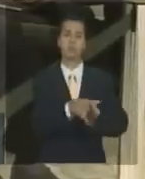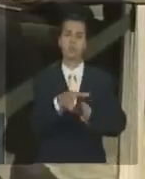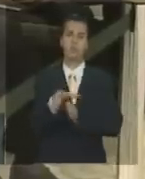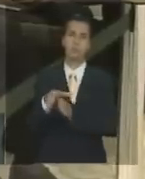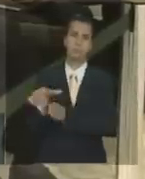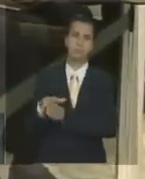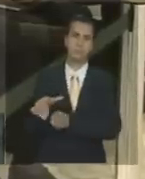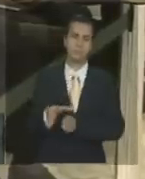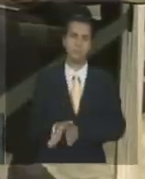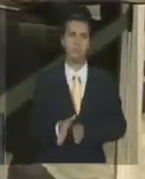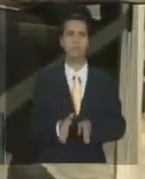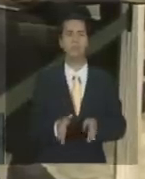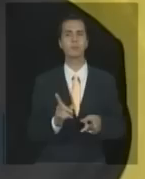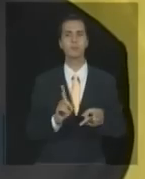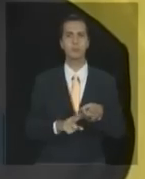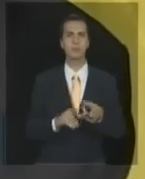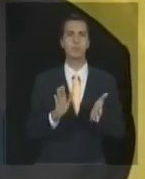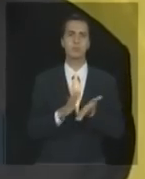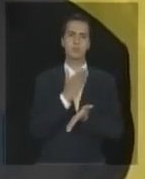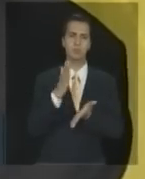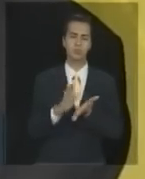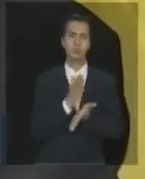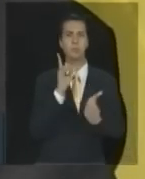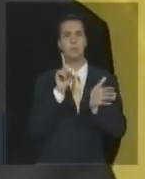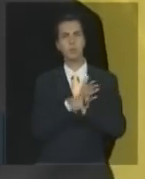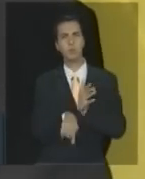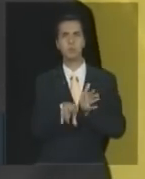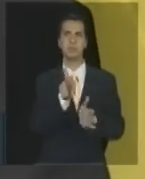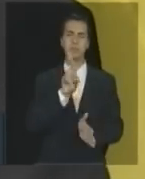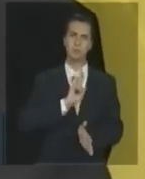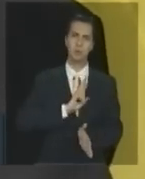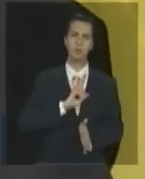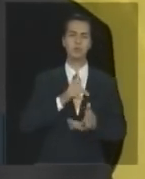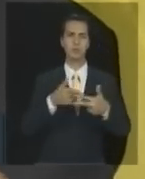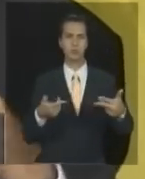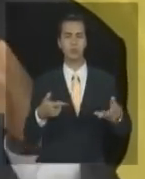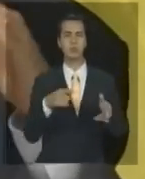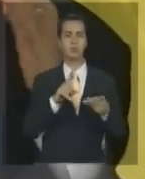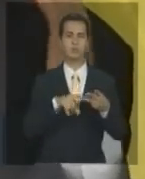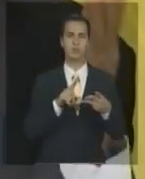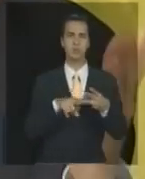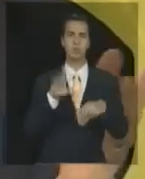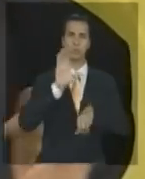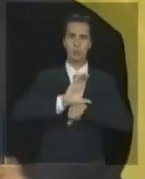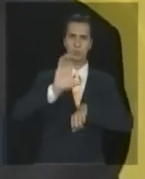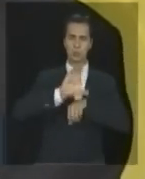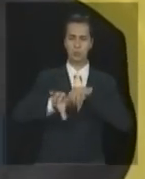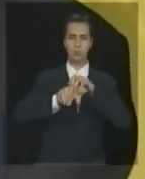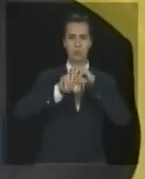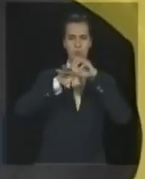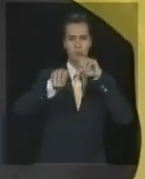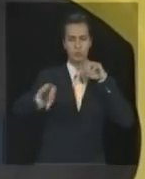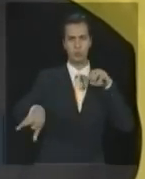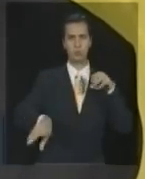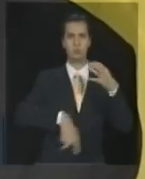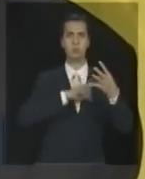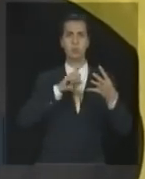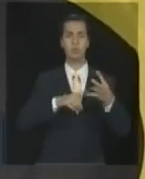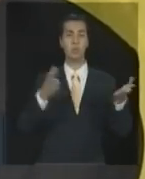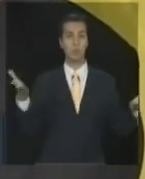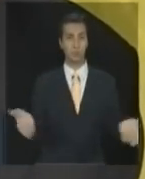iniciais, distribuição da cartilha de perguntas e respostas, curso à distância, agora o